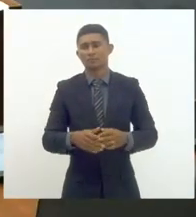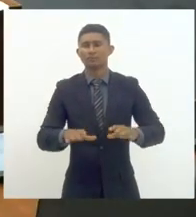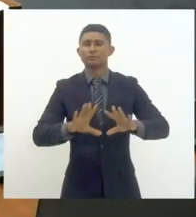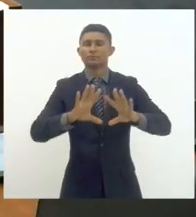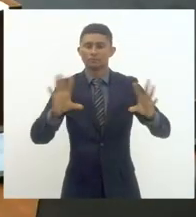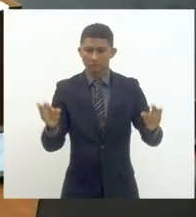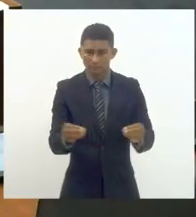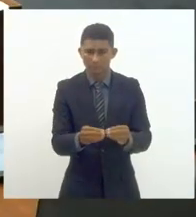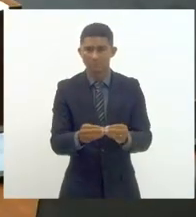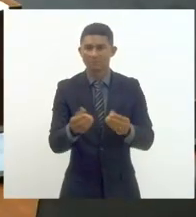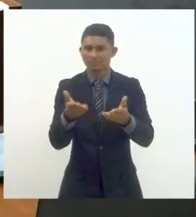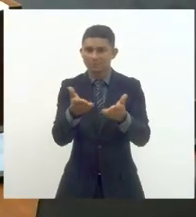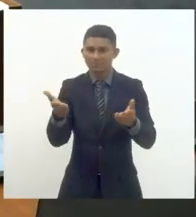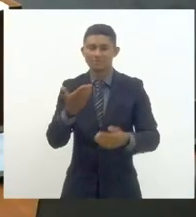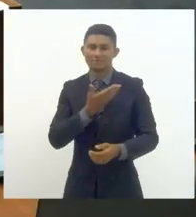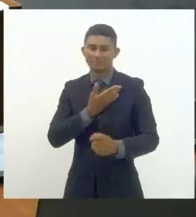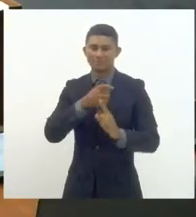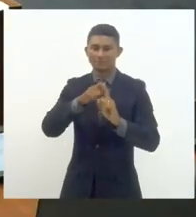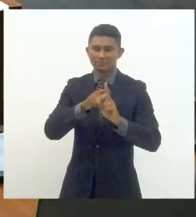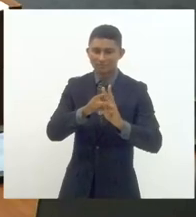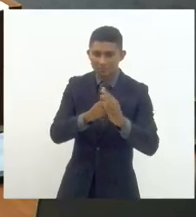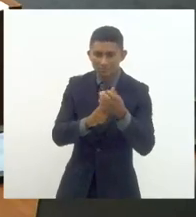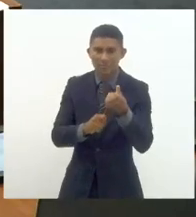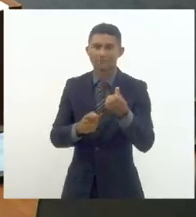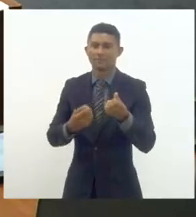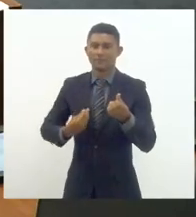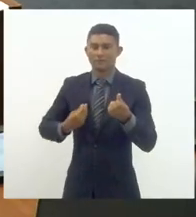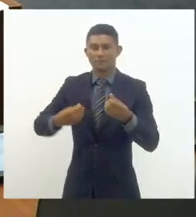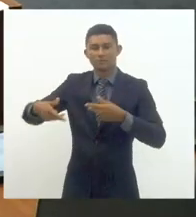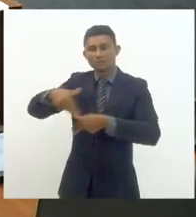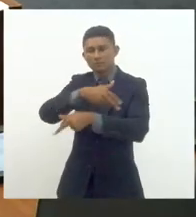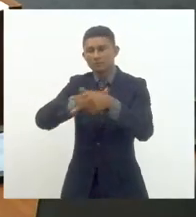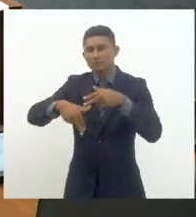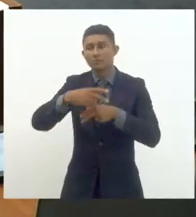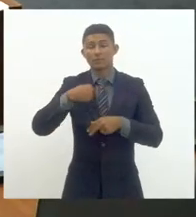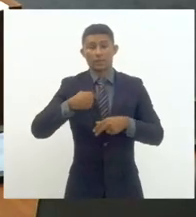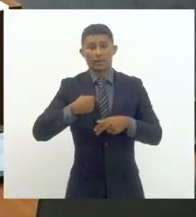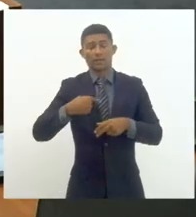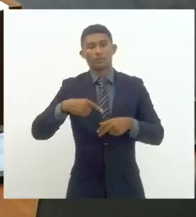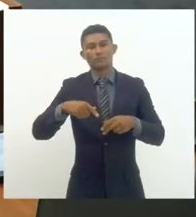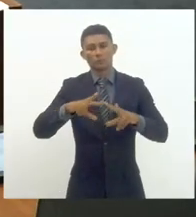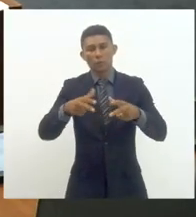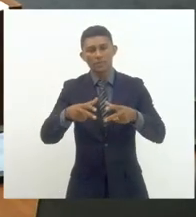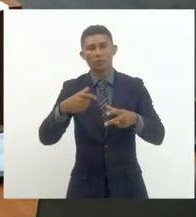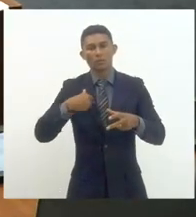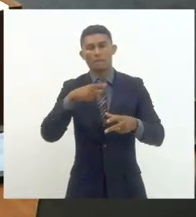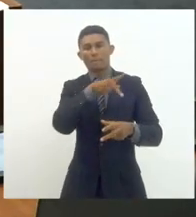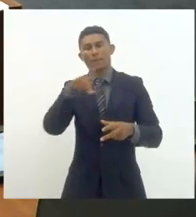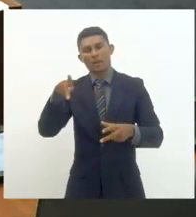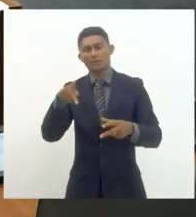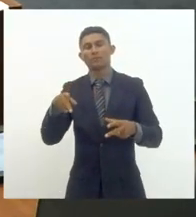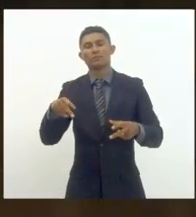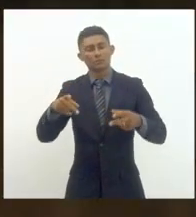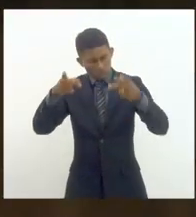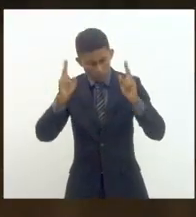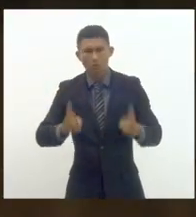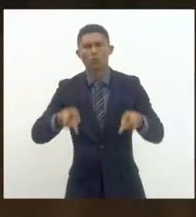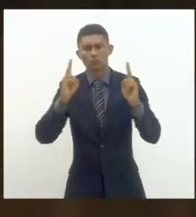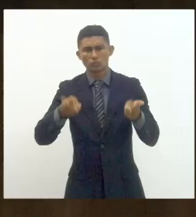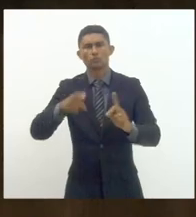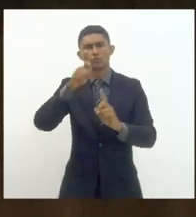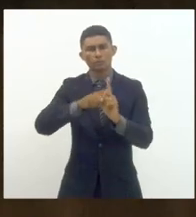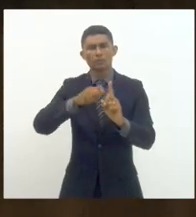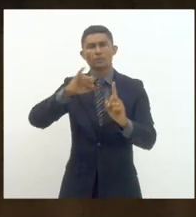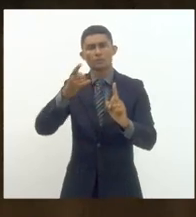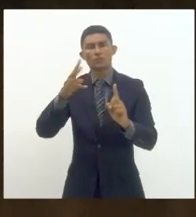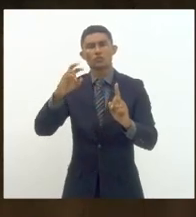o convívio com todos os colegas nesse semestre, para alguns, eu que presido comissões e que atuo em comissões, seguiremos atuantes nesse mês de